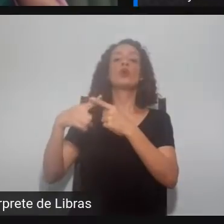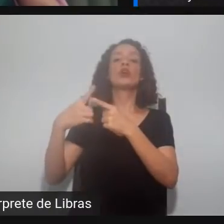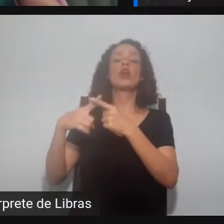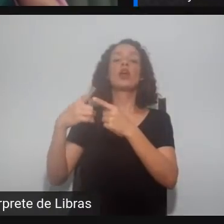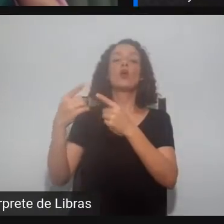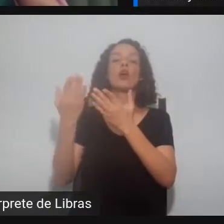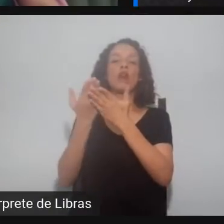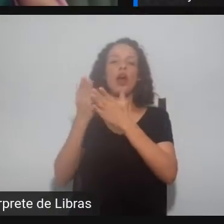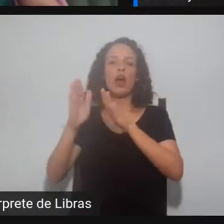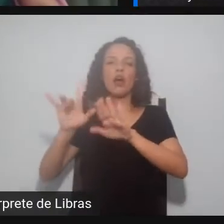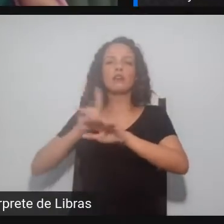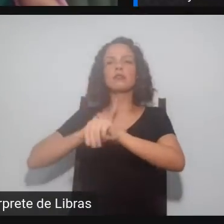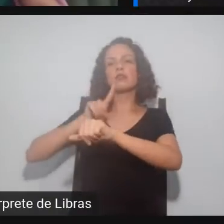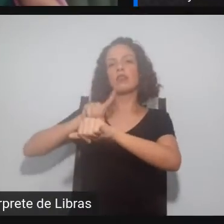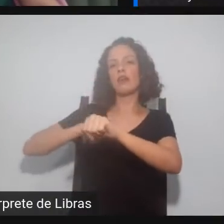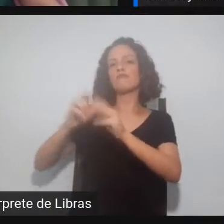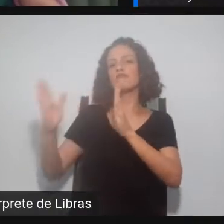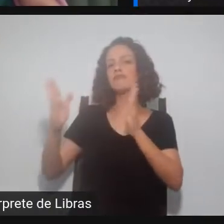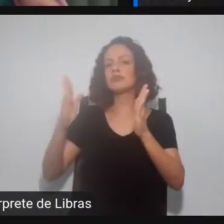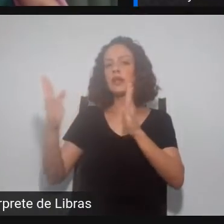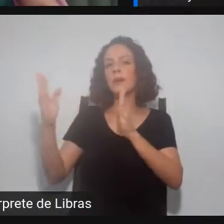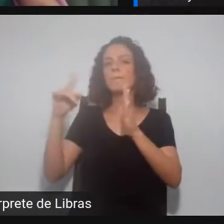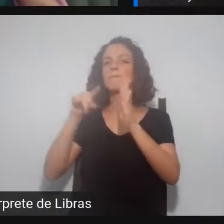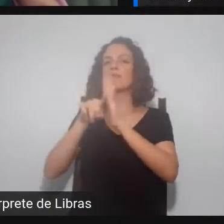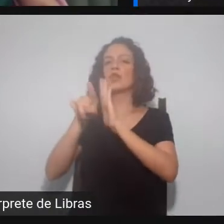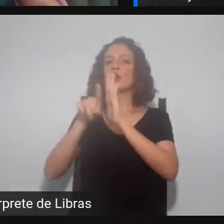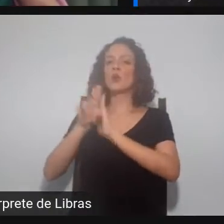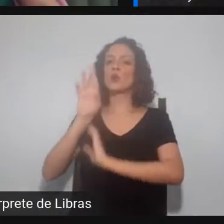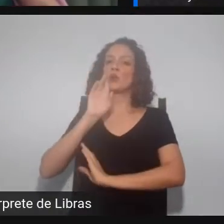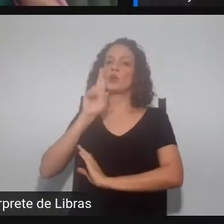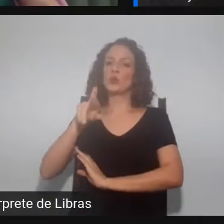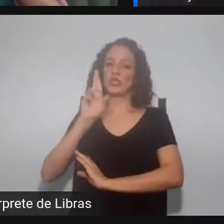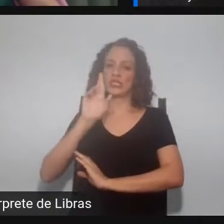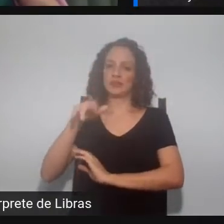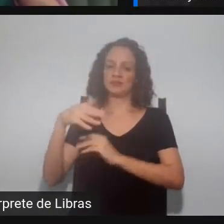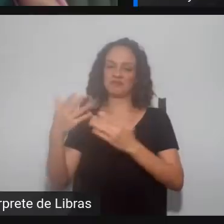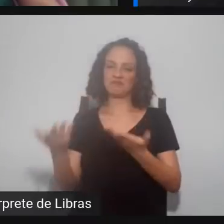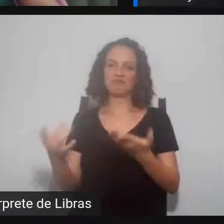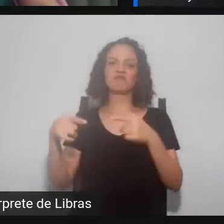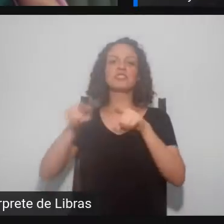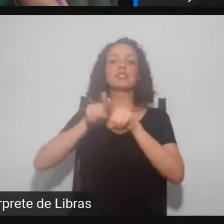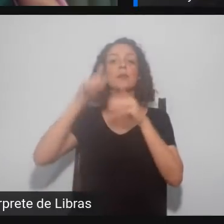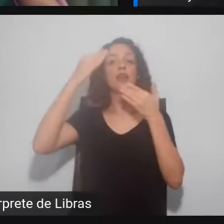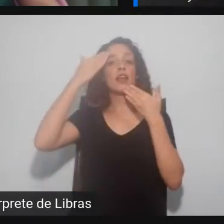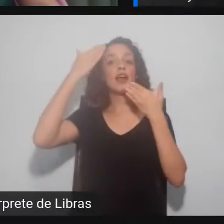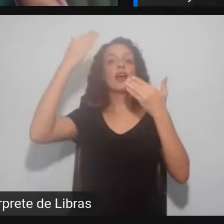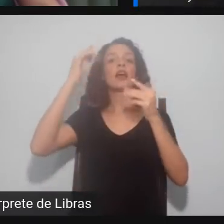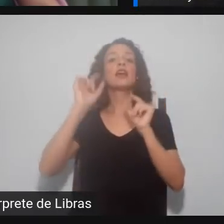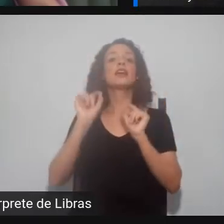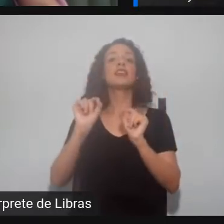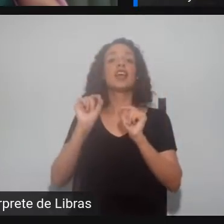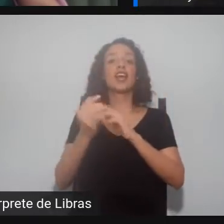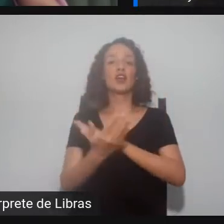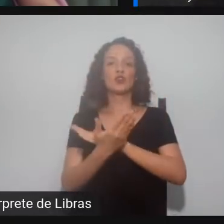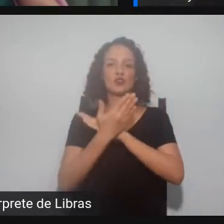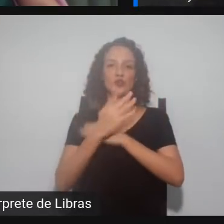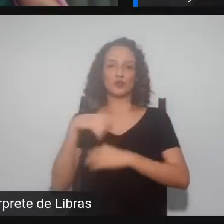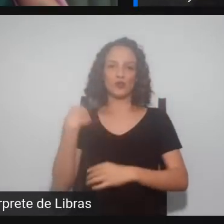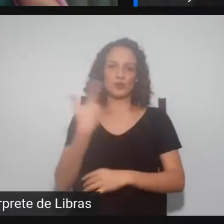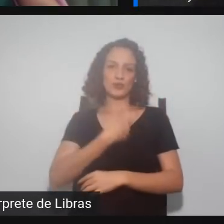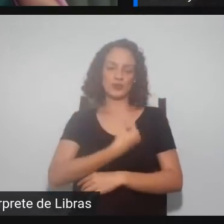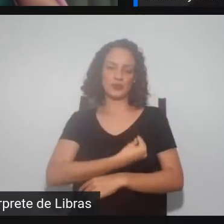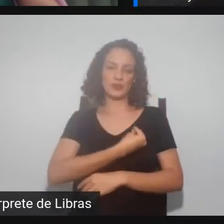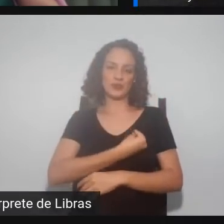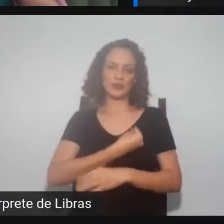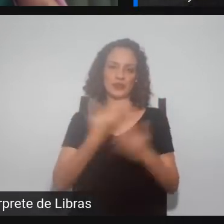perguntas. Aproveitar e também agradecer o pessoal que nos ajudou a estar aqui agora, né, com a